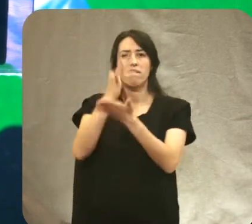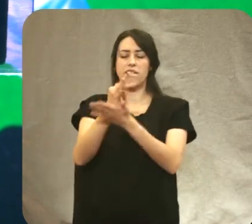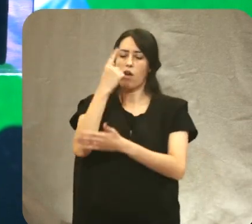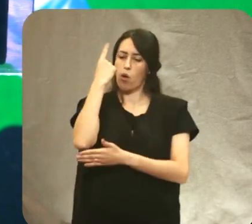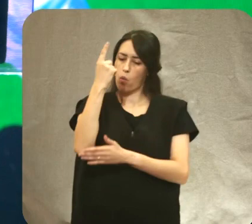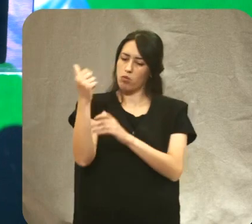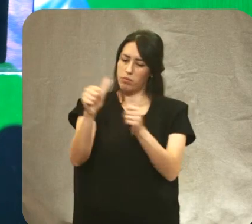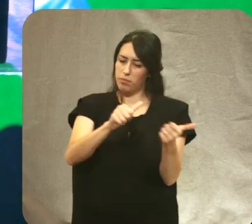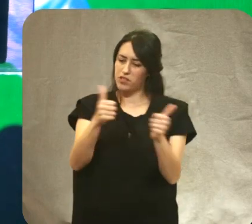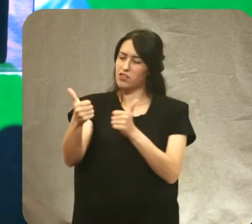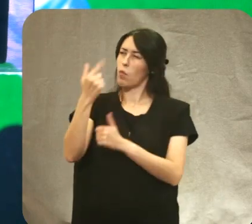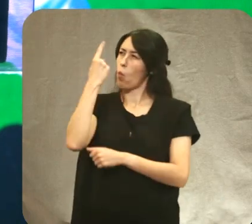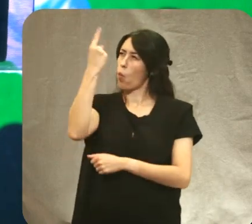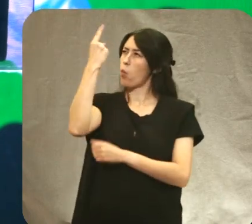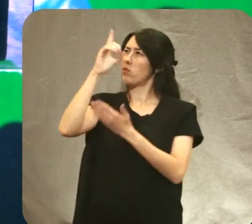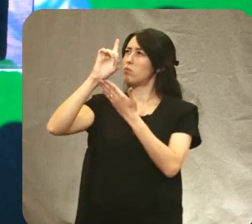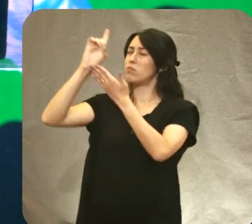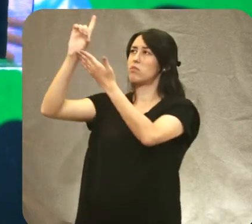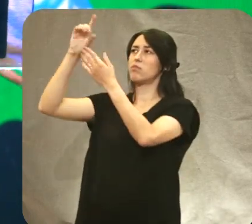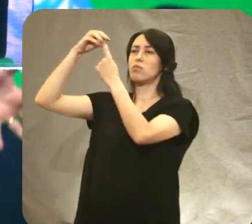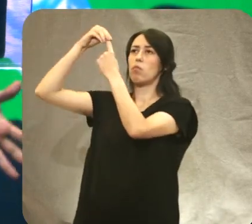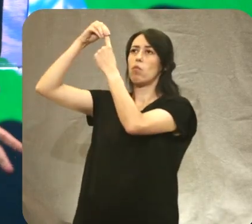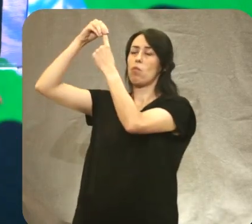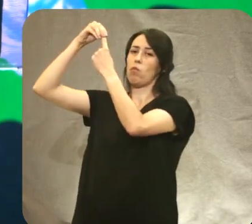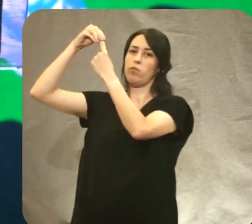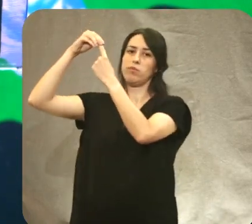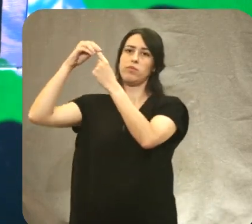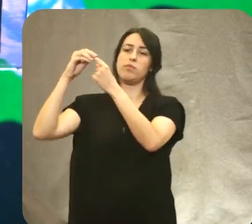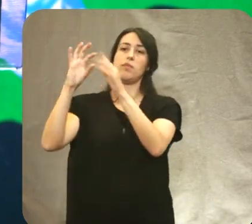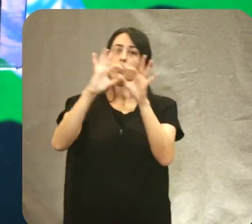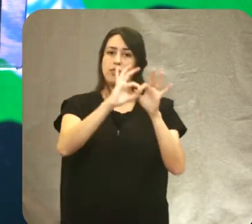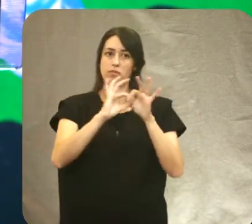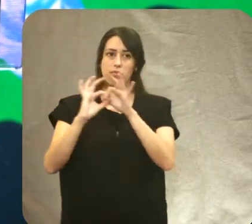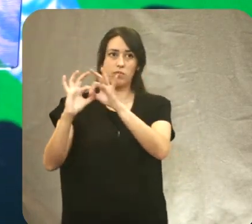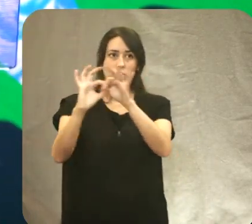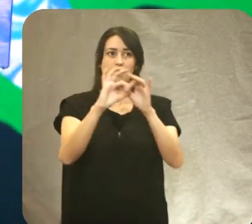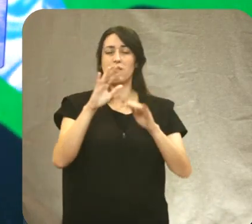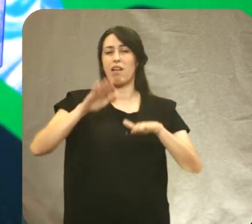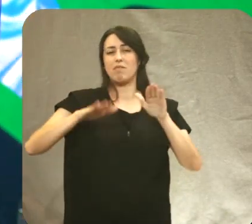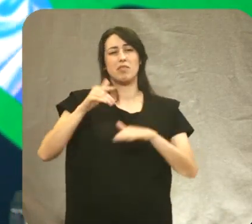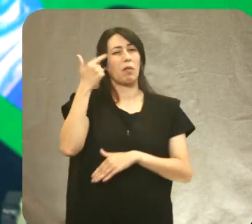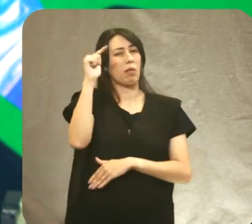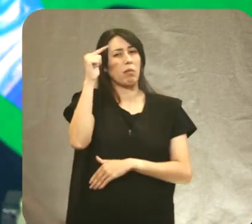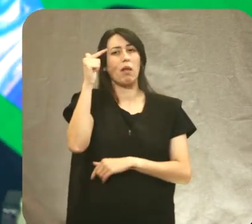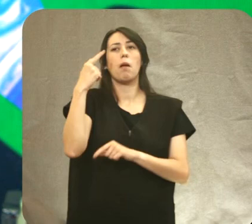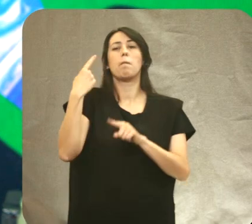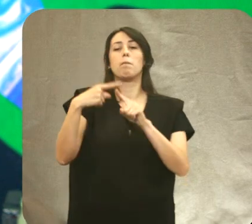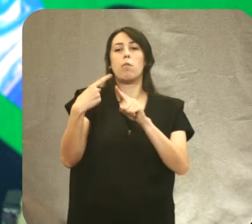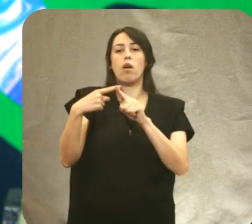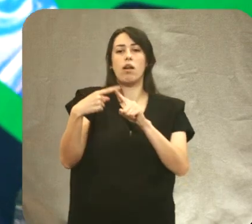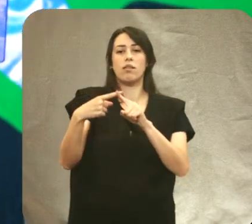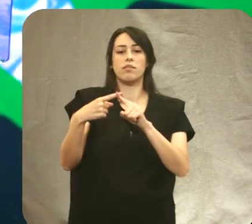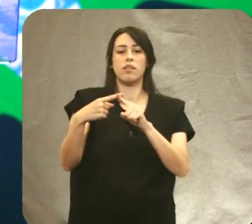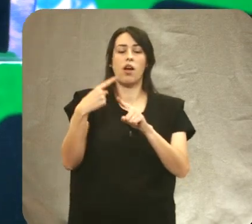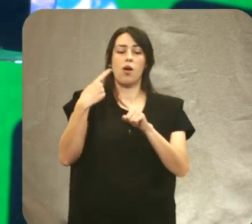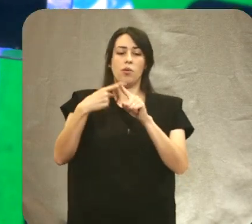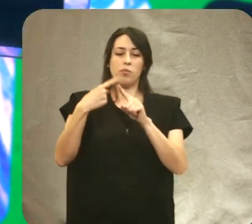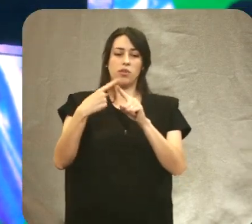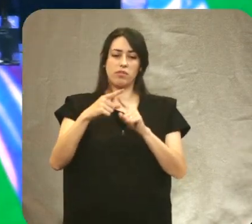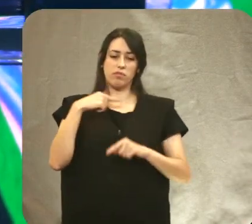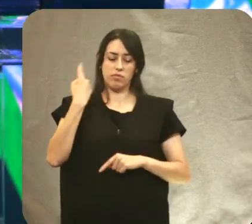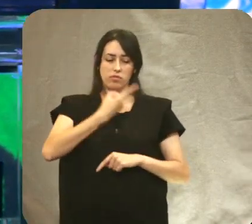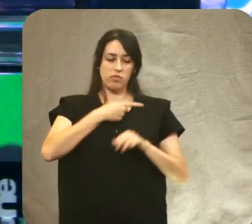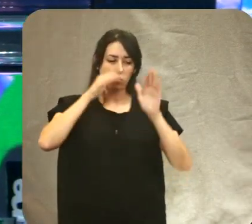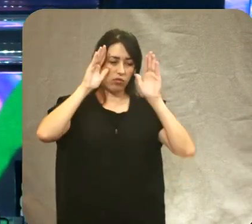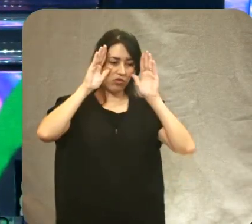um só Deus. A unidade muitas vezes não acontece porque deixamos de lado ou tiramos o foco daquilo